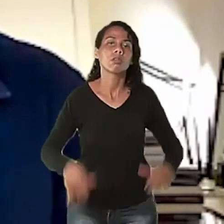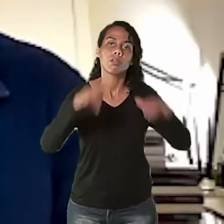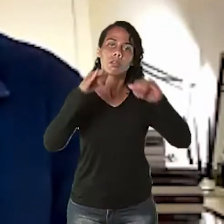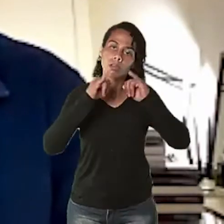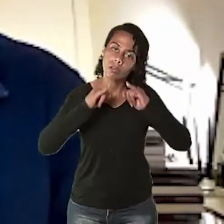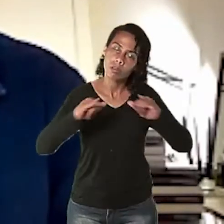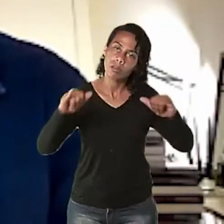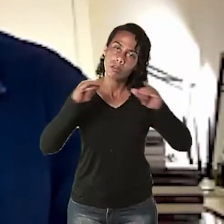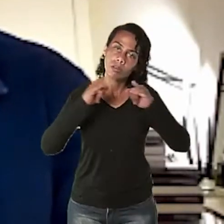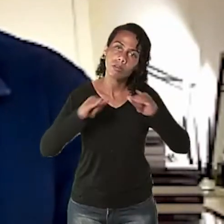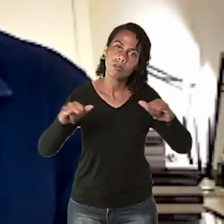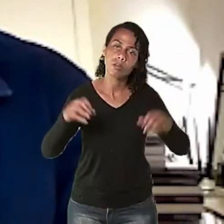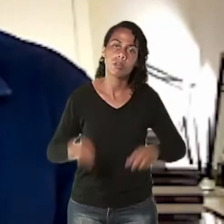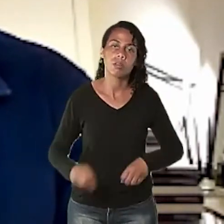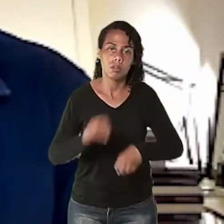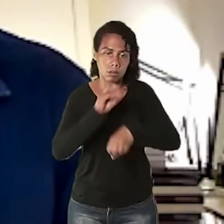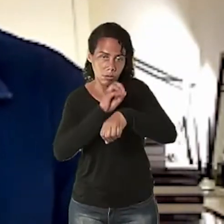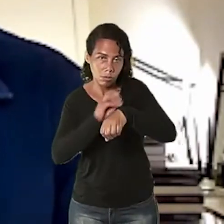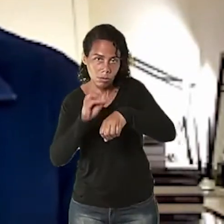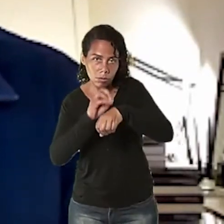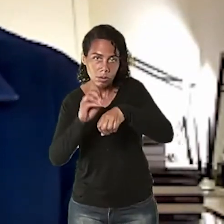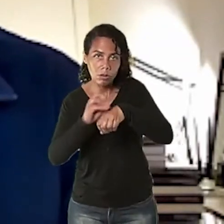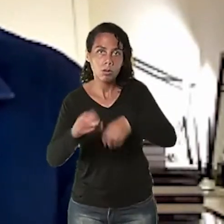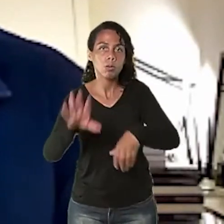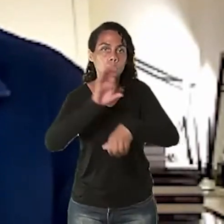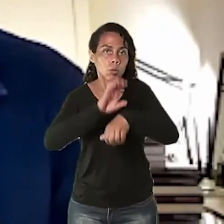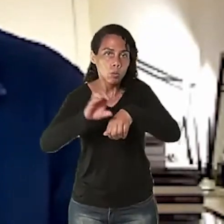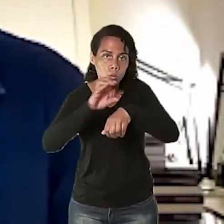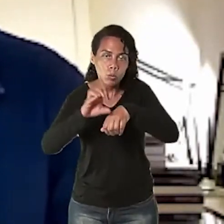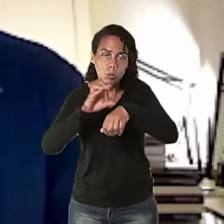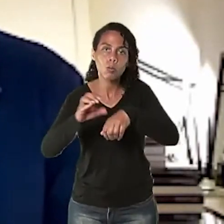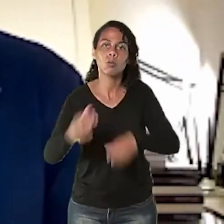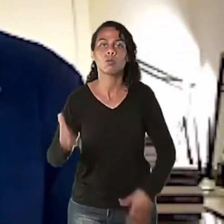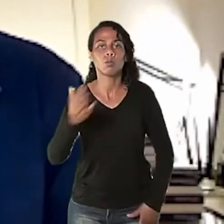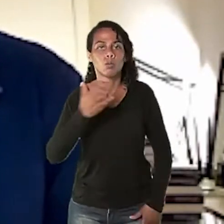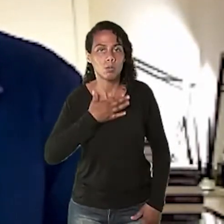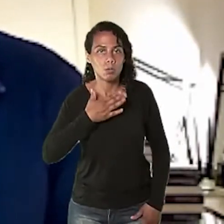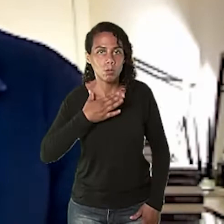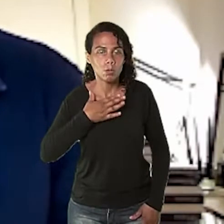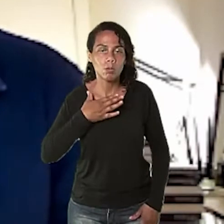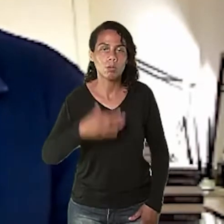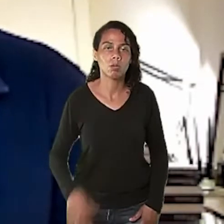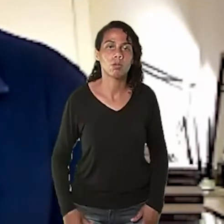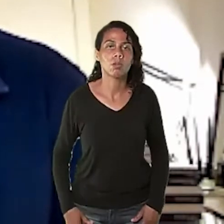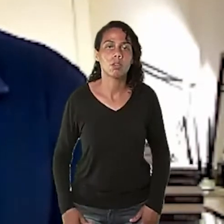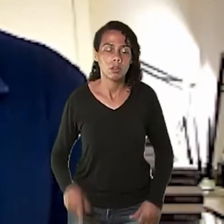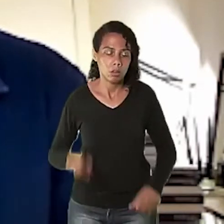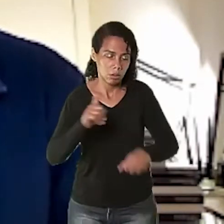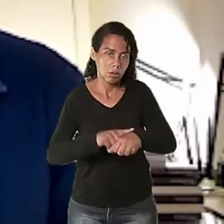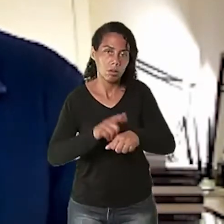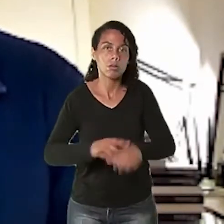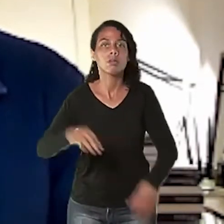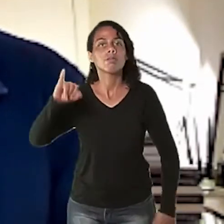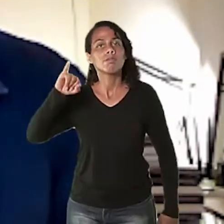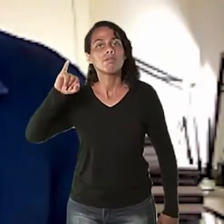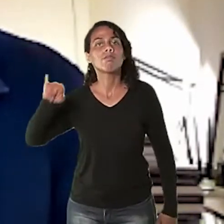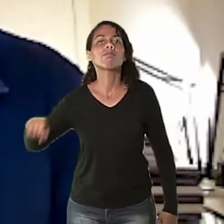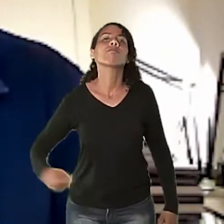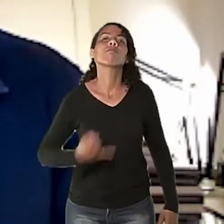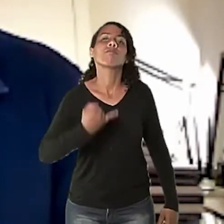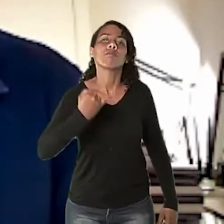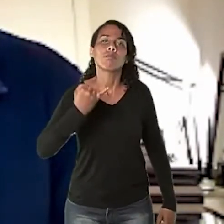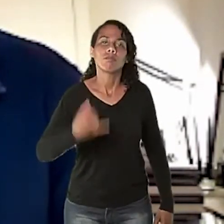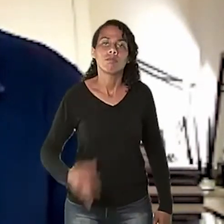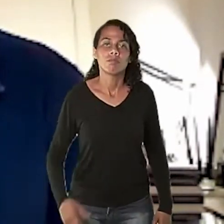ser surpreendido, porque, na verdade, essa cidade nova, né, que não é aquela cidade, não é aquela Paris do Flaubert,